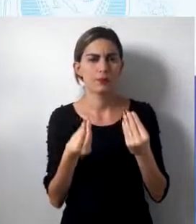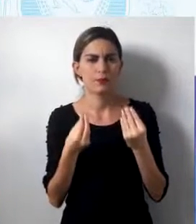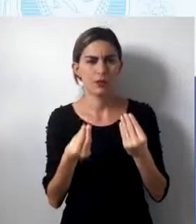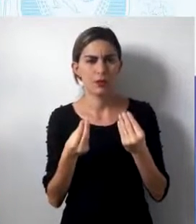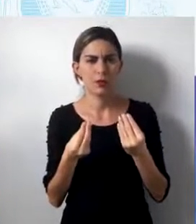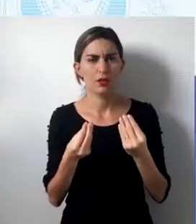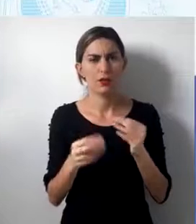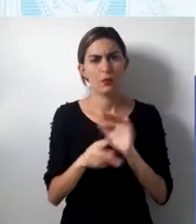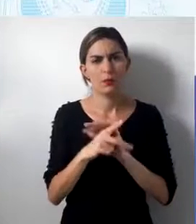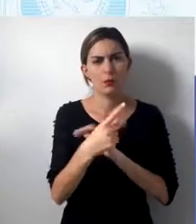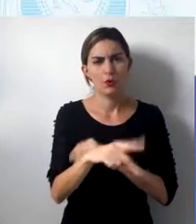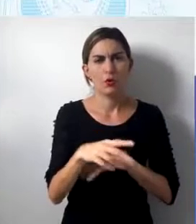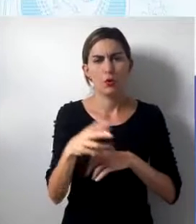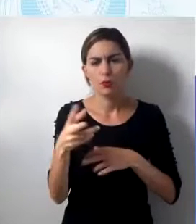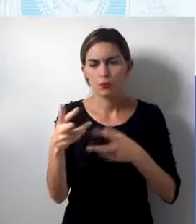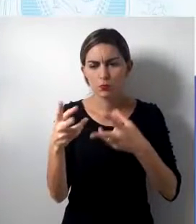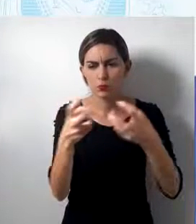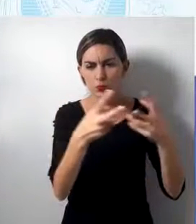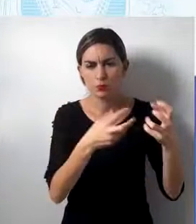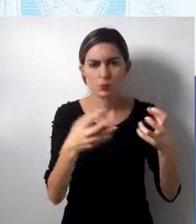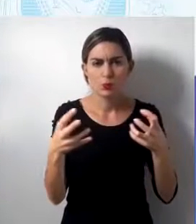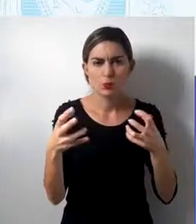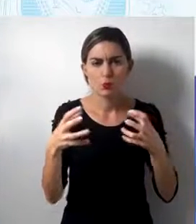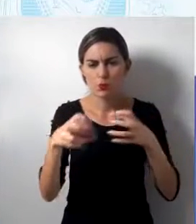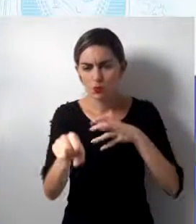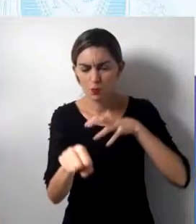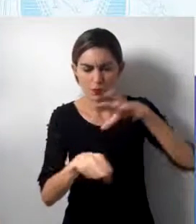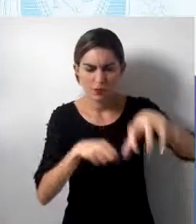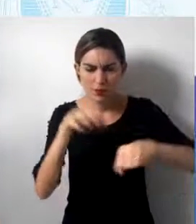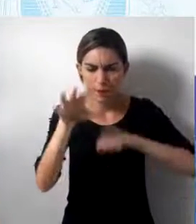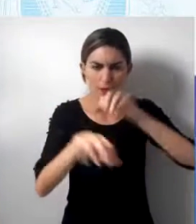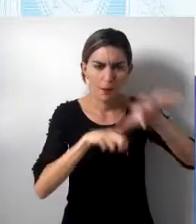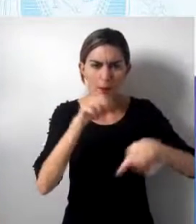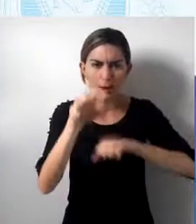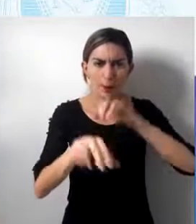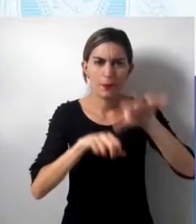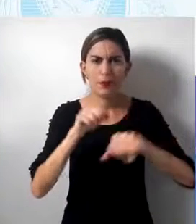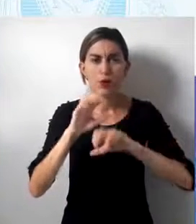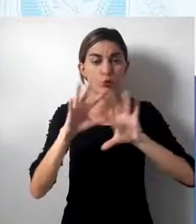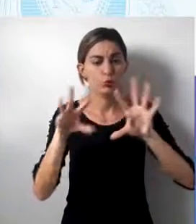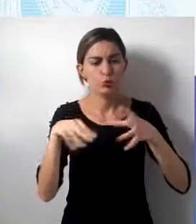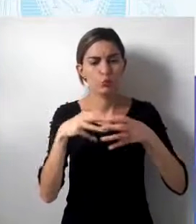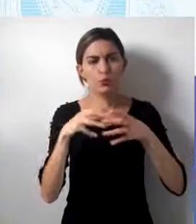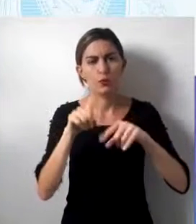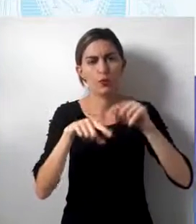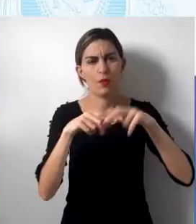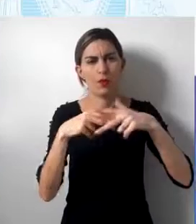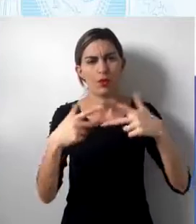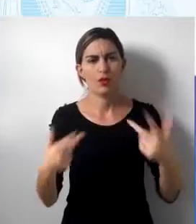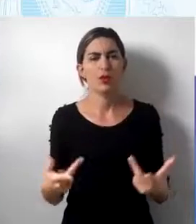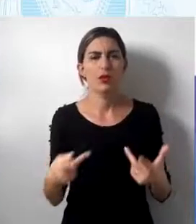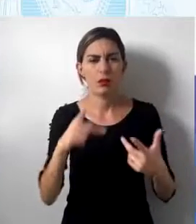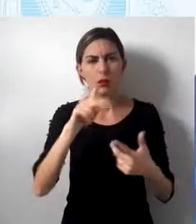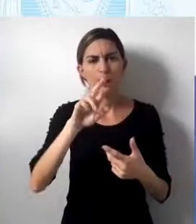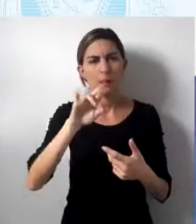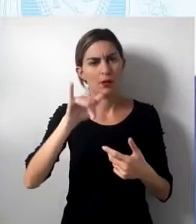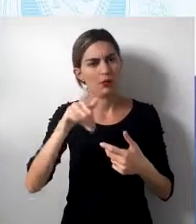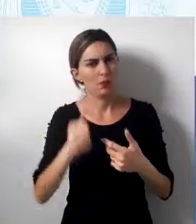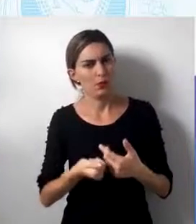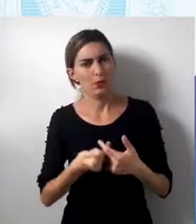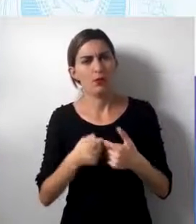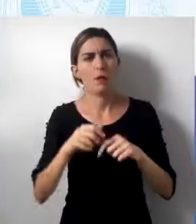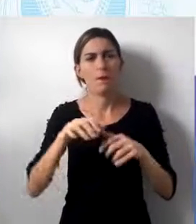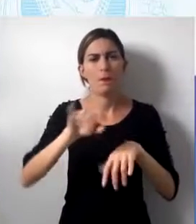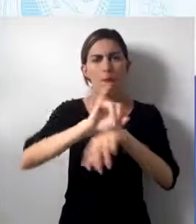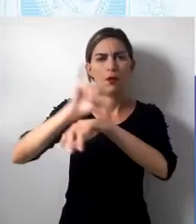o porto, para a extração, para a exploração e para a condução de todo esse material, essa matéria-prima,